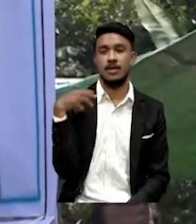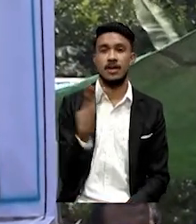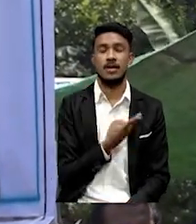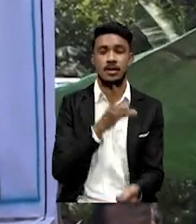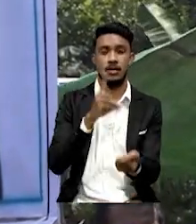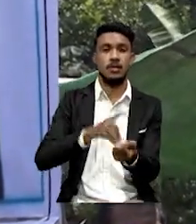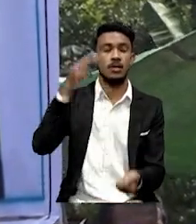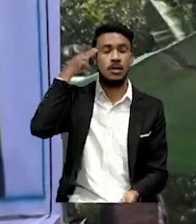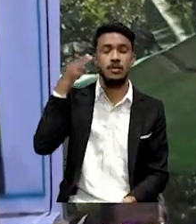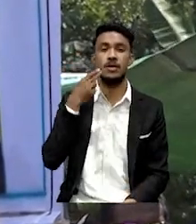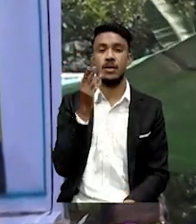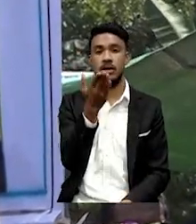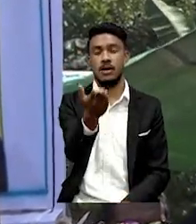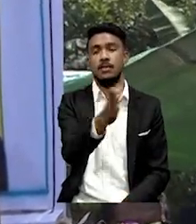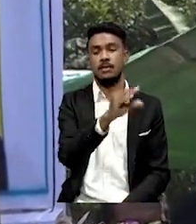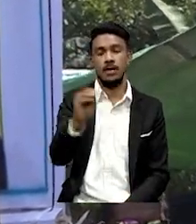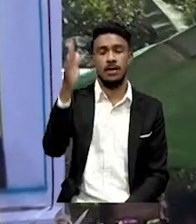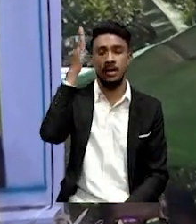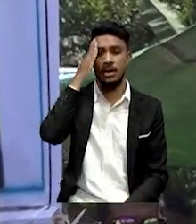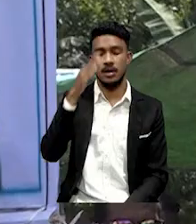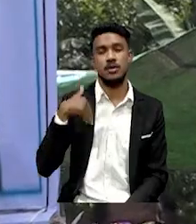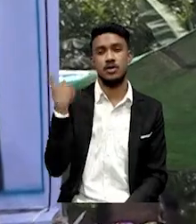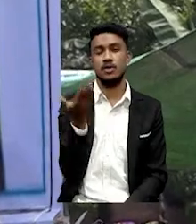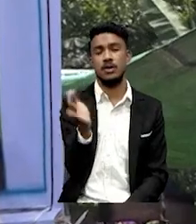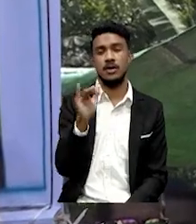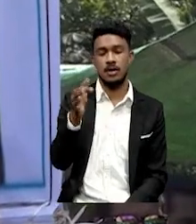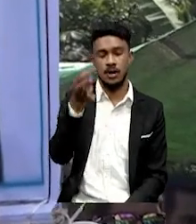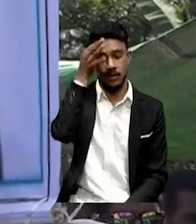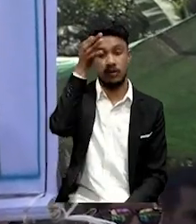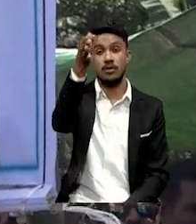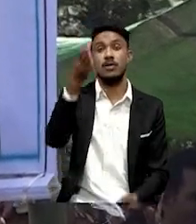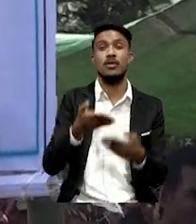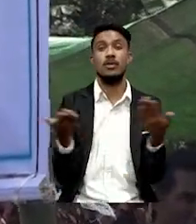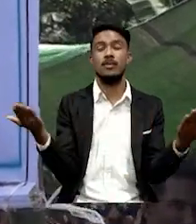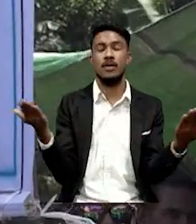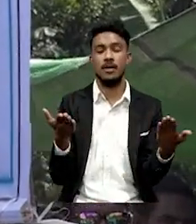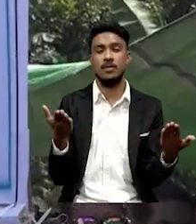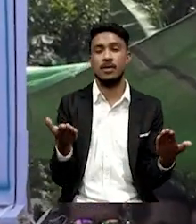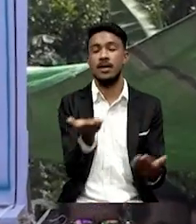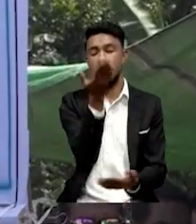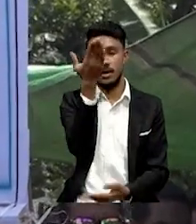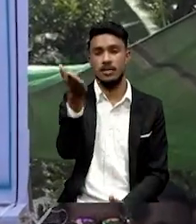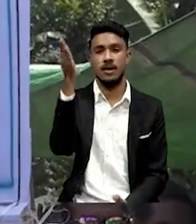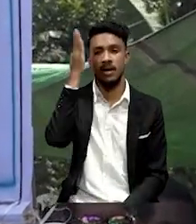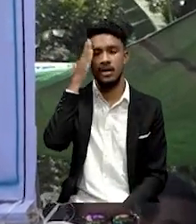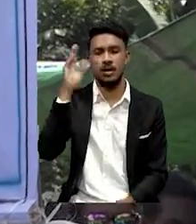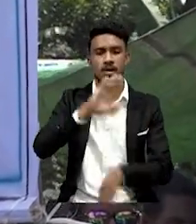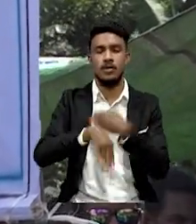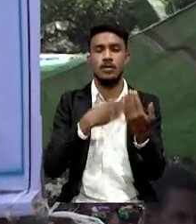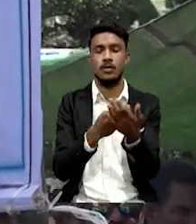Ramos Horta, nem a catena jovem e futuro a tua nebe. Nem a domina e atene